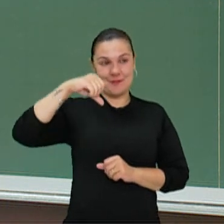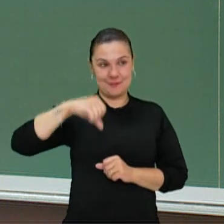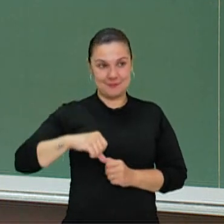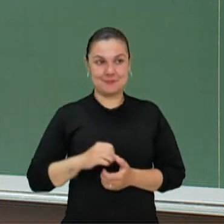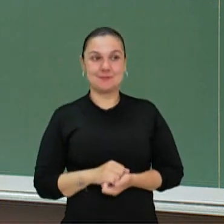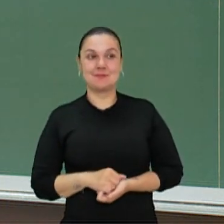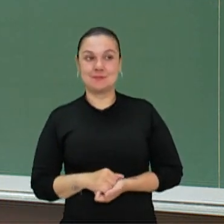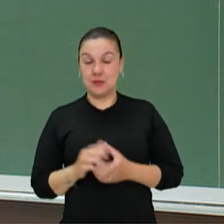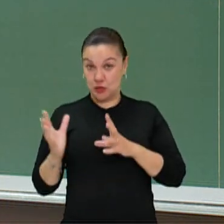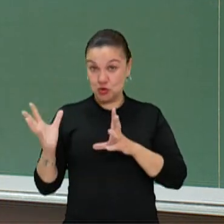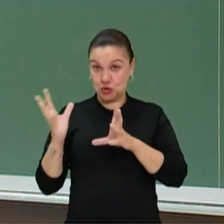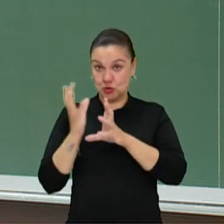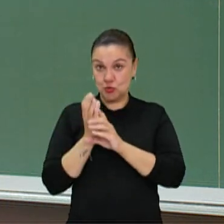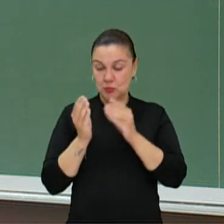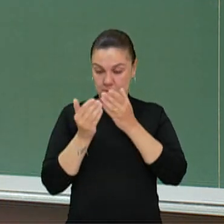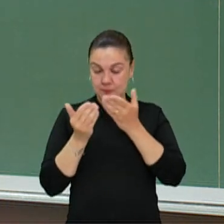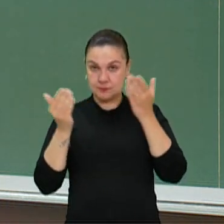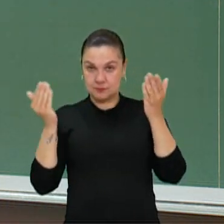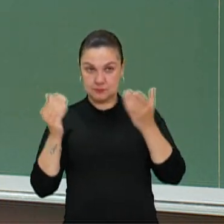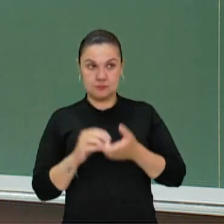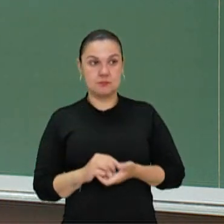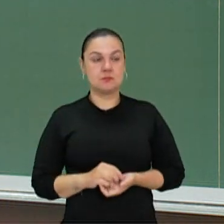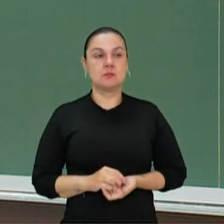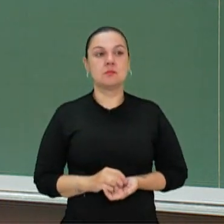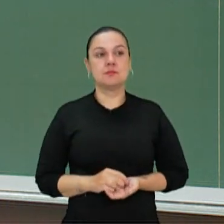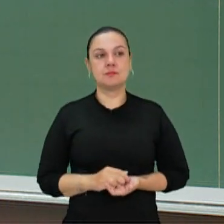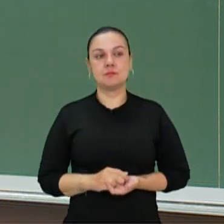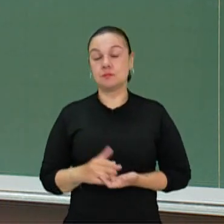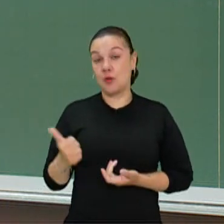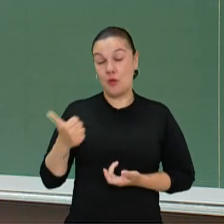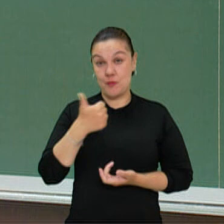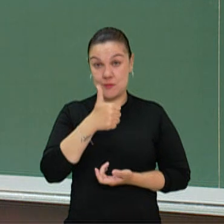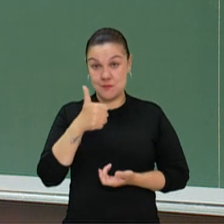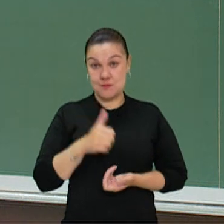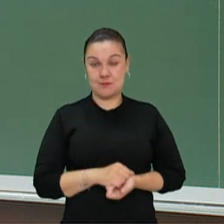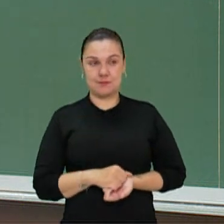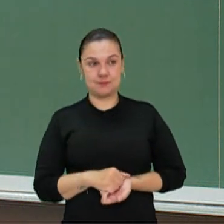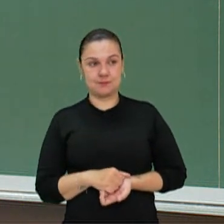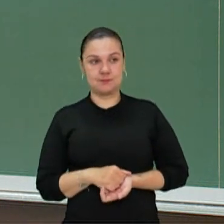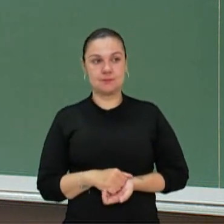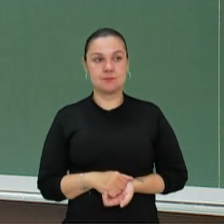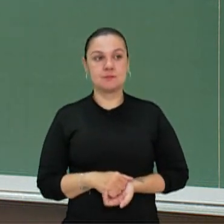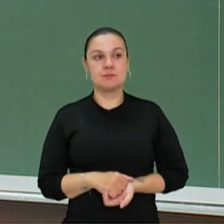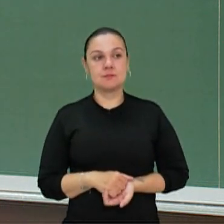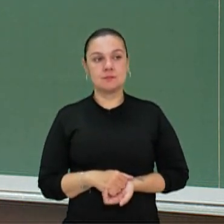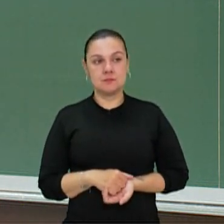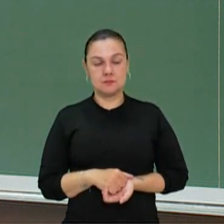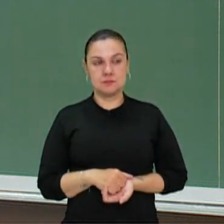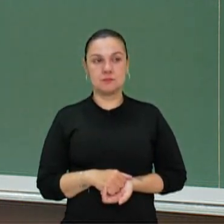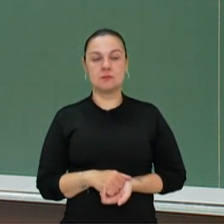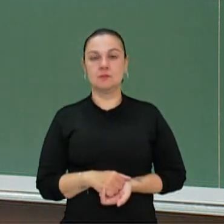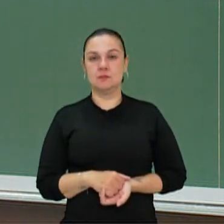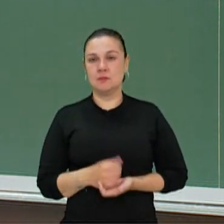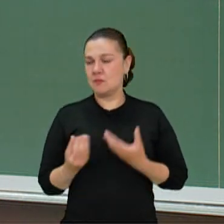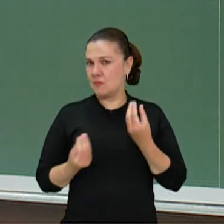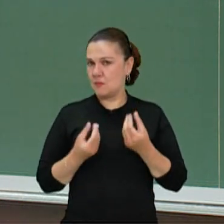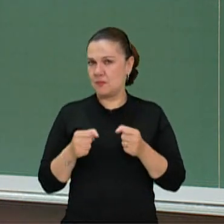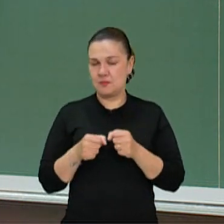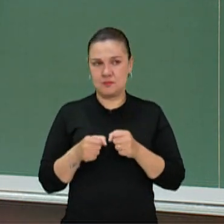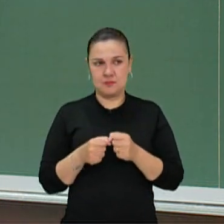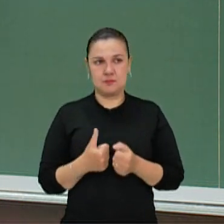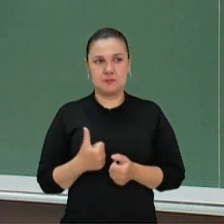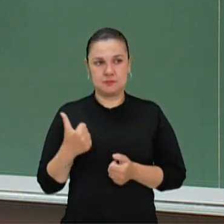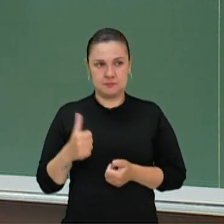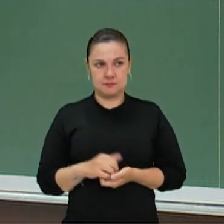999 pontos. A soma, né? Desculpa, a soma de todos os valores. E eu vou dividir por 11, tá? Como é que eu faço isso? Vou fazer aqui